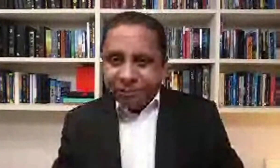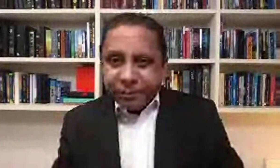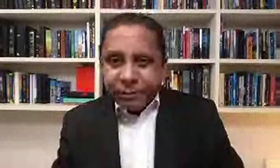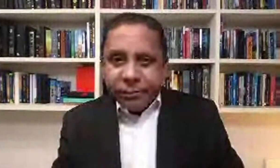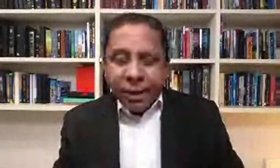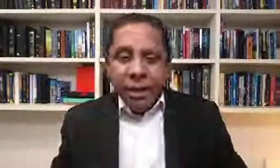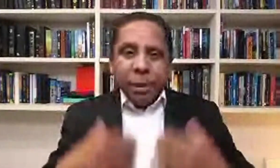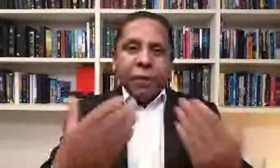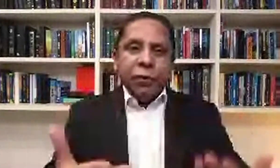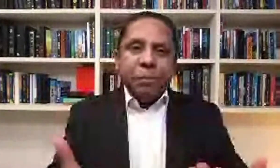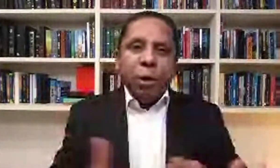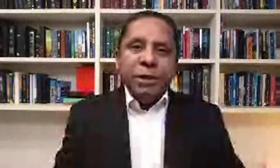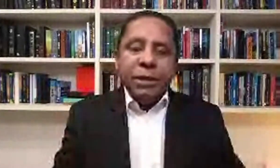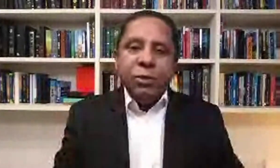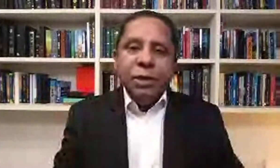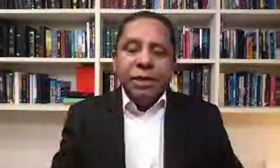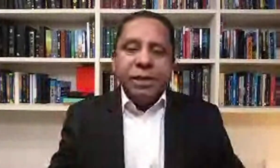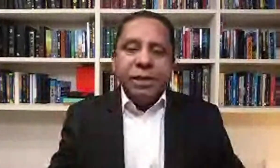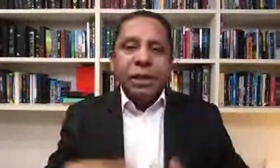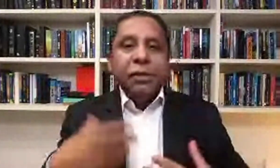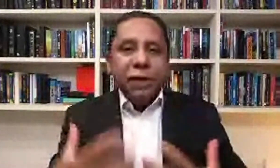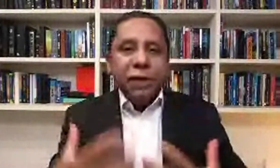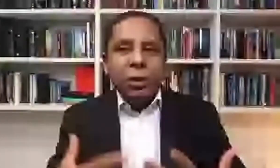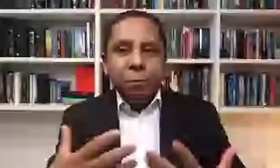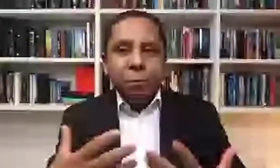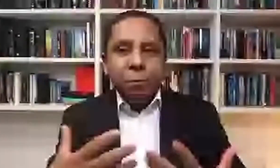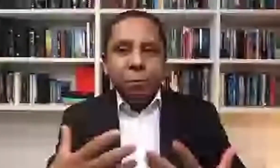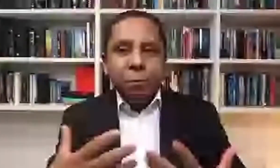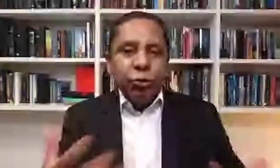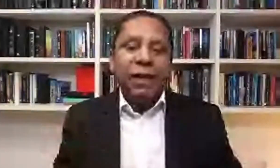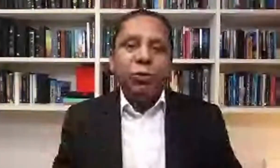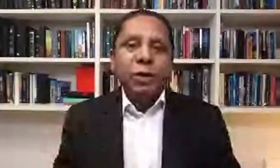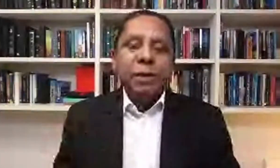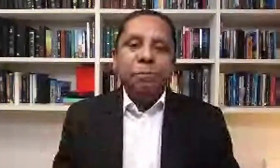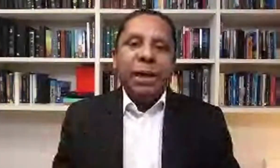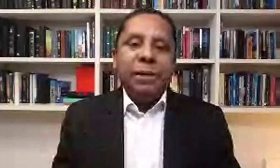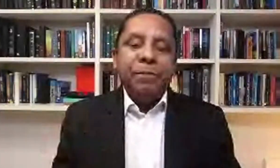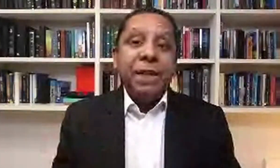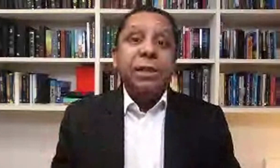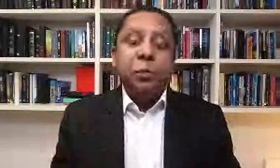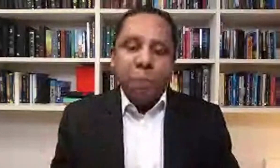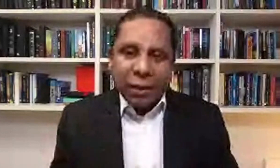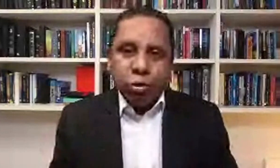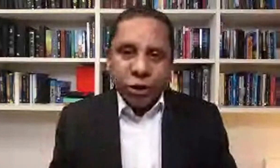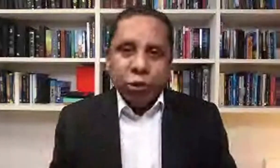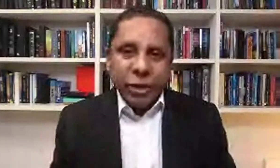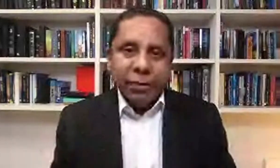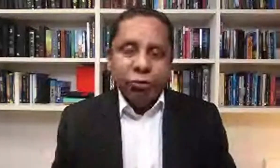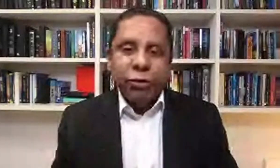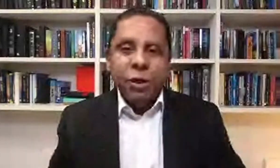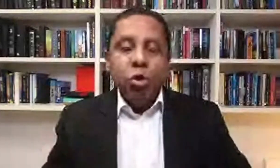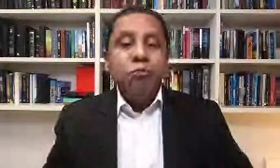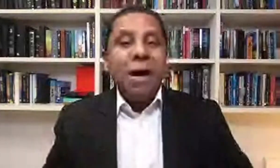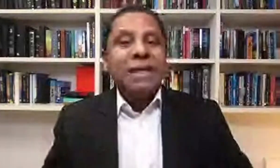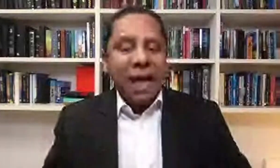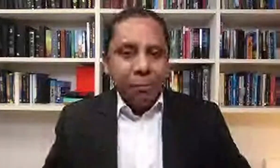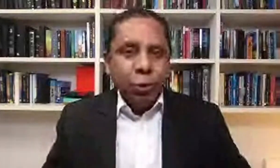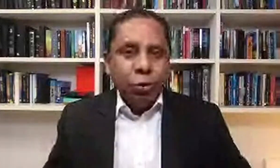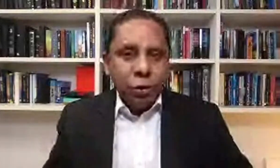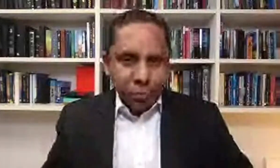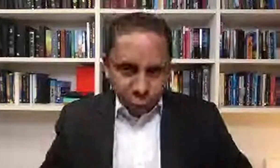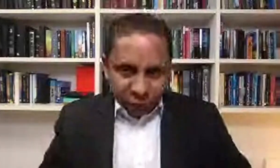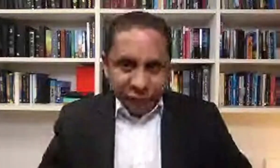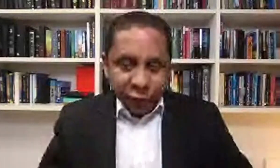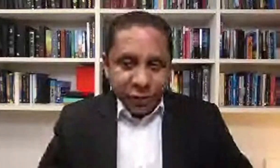com você. Para que você possa, então, ser devidamente orientado para que esses passos sejam dados o mais